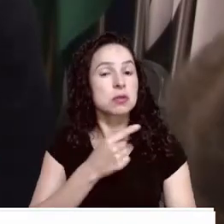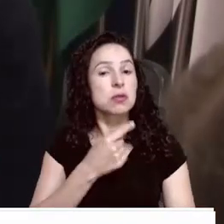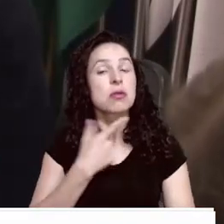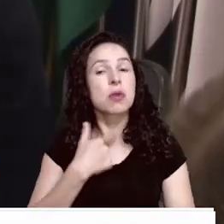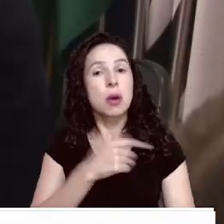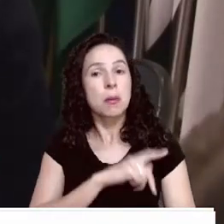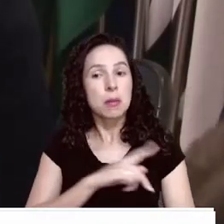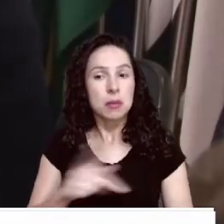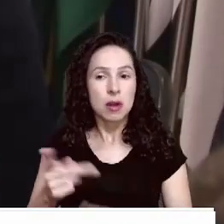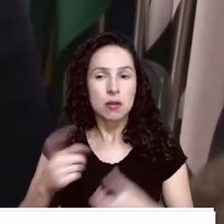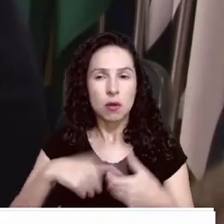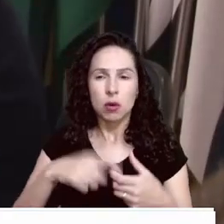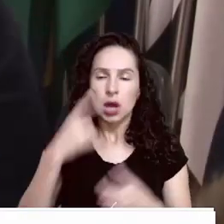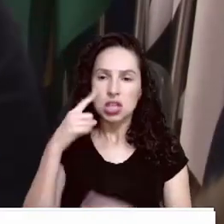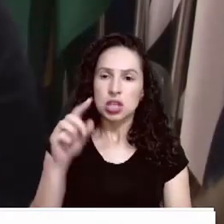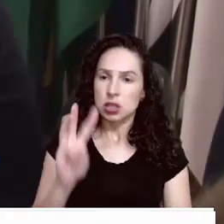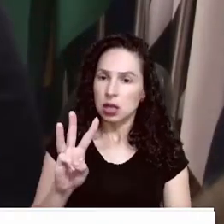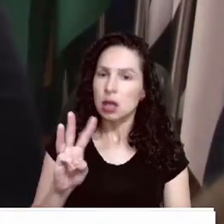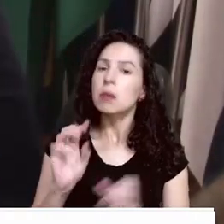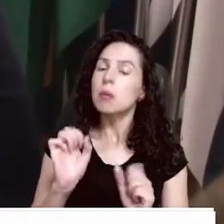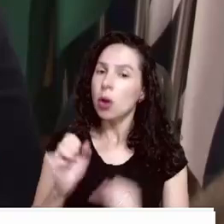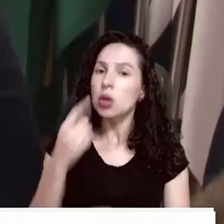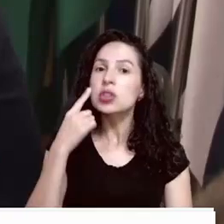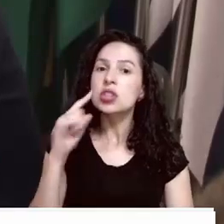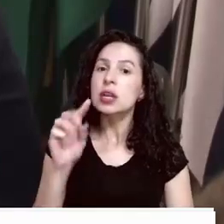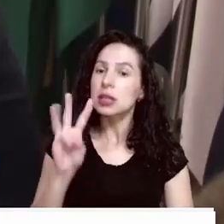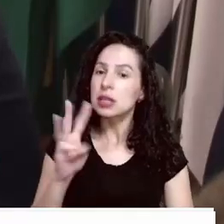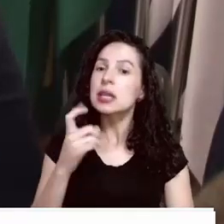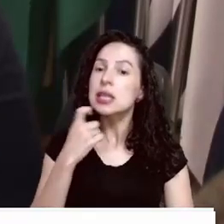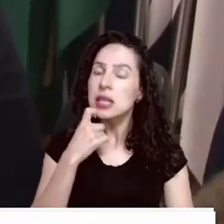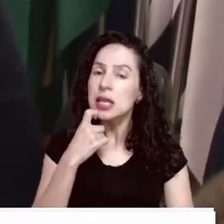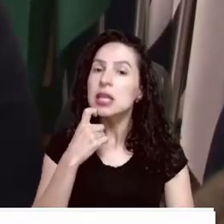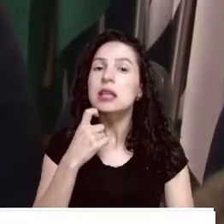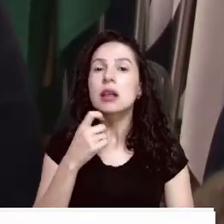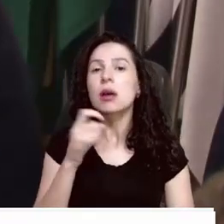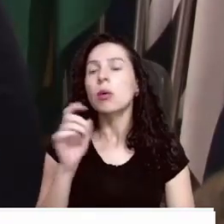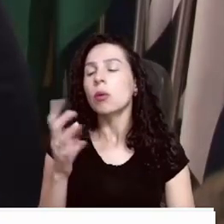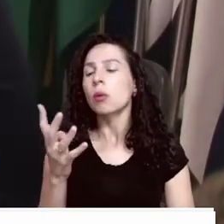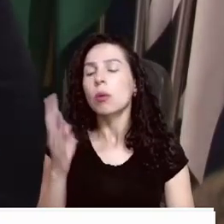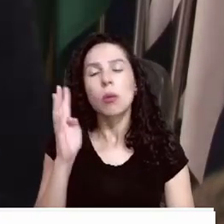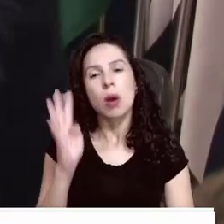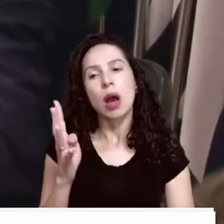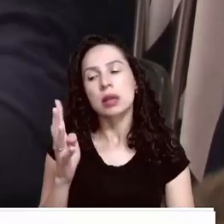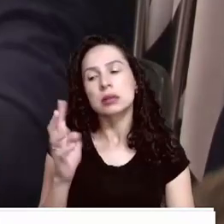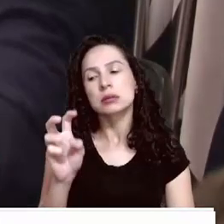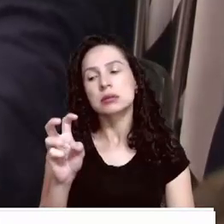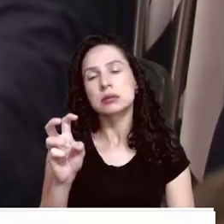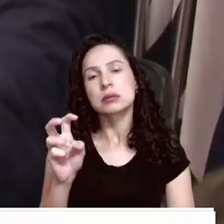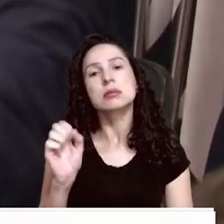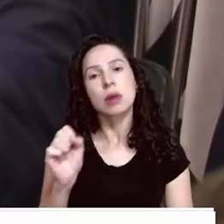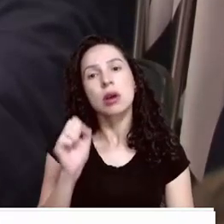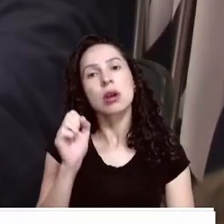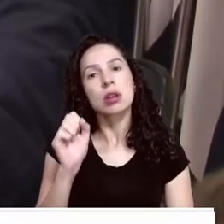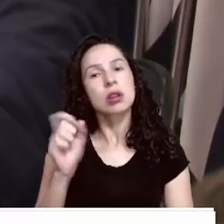3. Dia 3 é sexta, 4, 5, sábado e domingo. Vota na dia